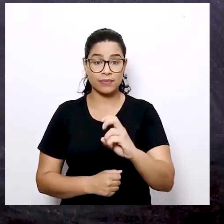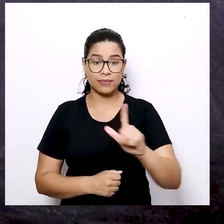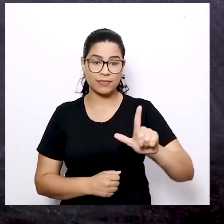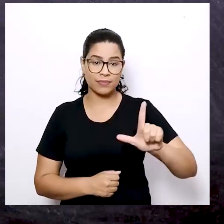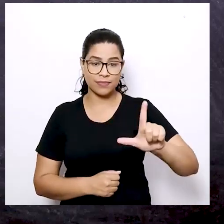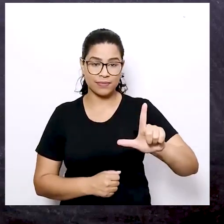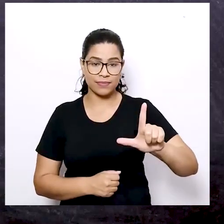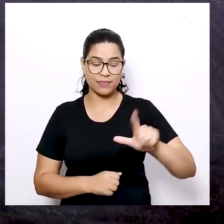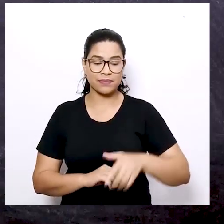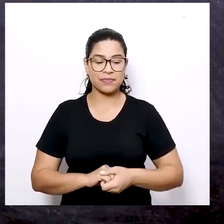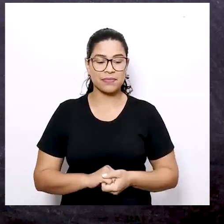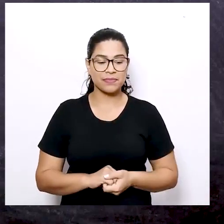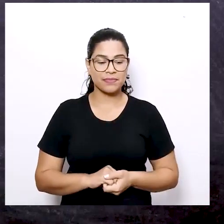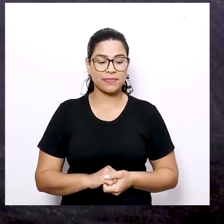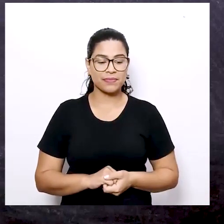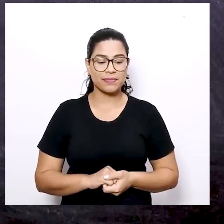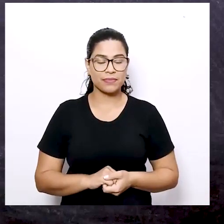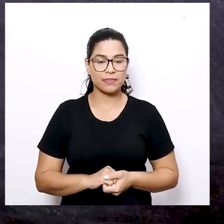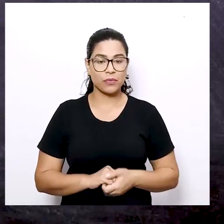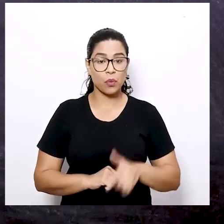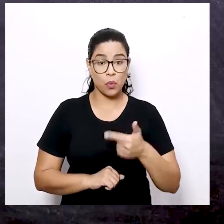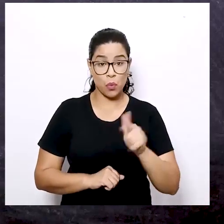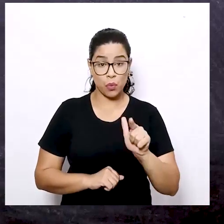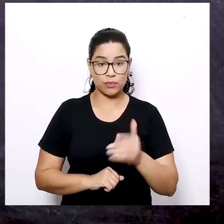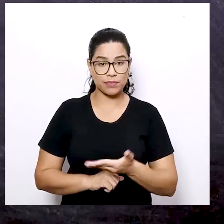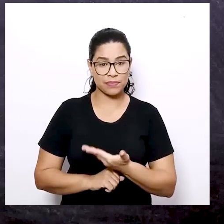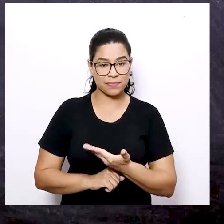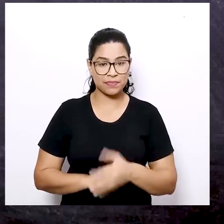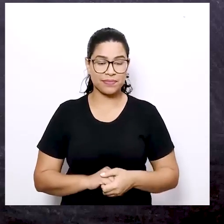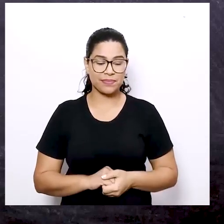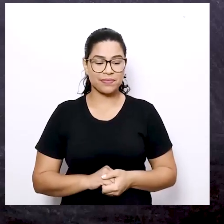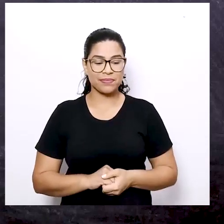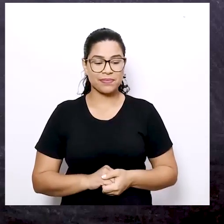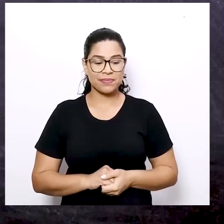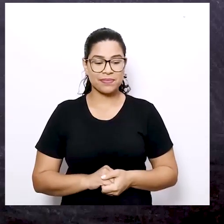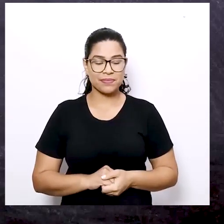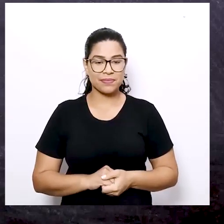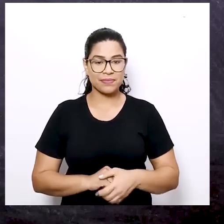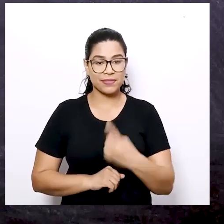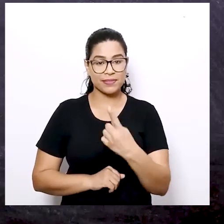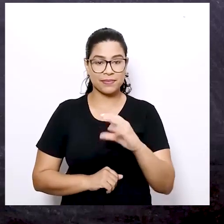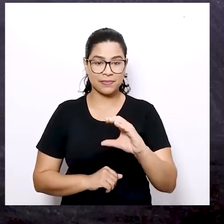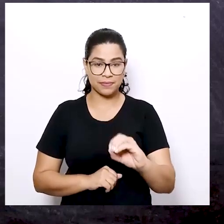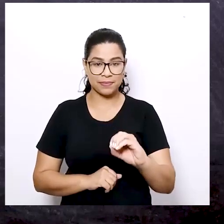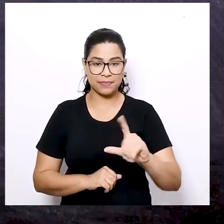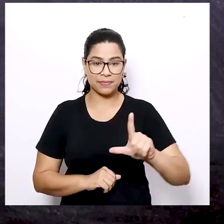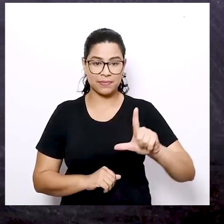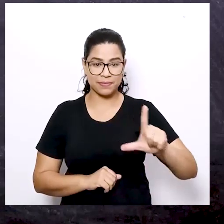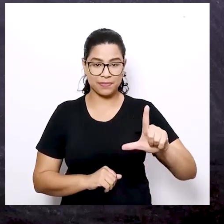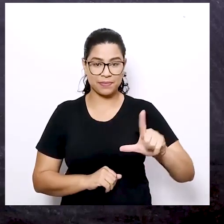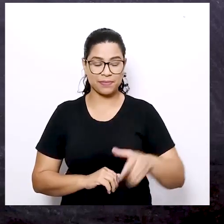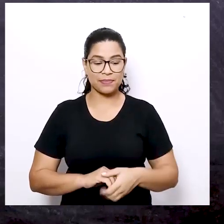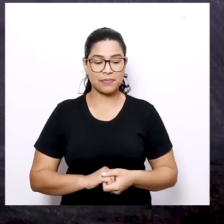litros. E temos mais este, cuja capacidade é 10